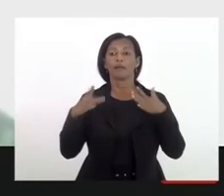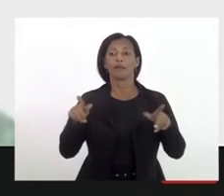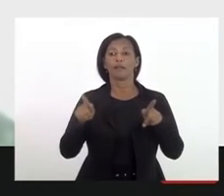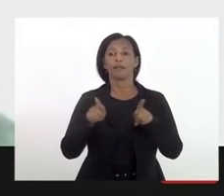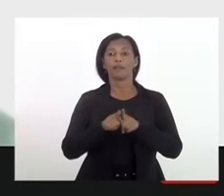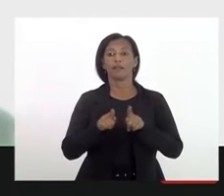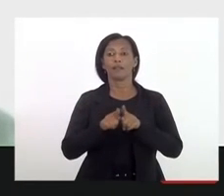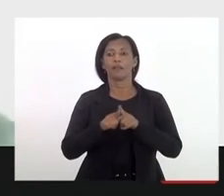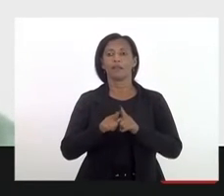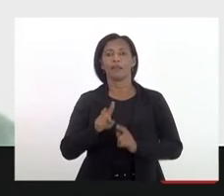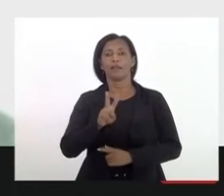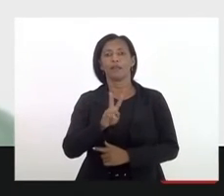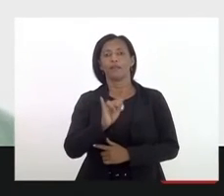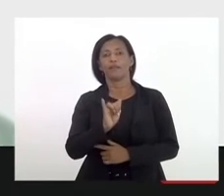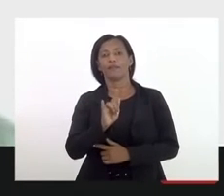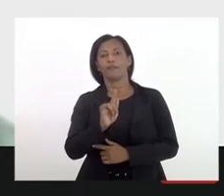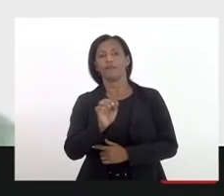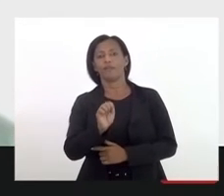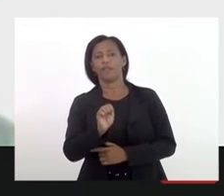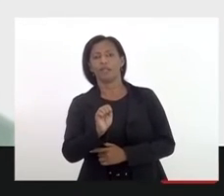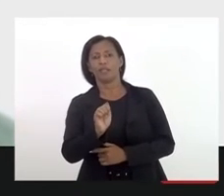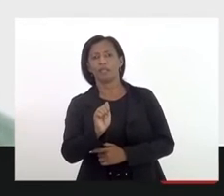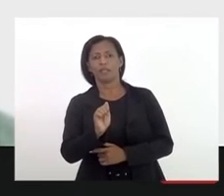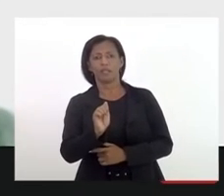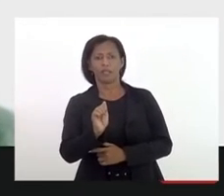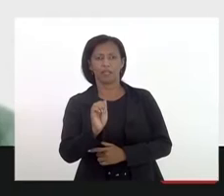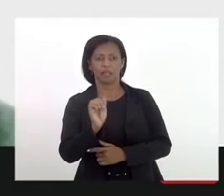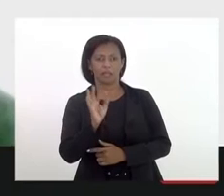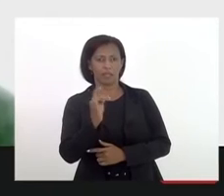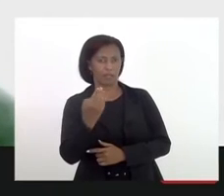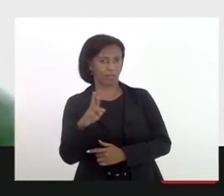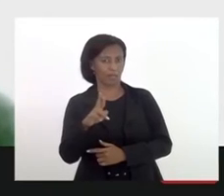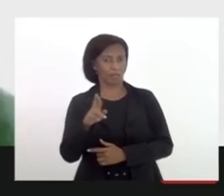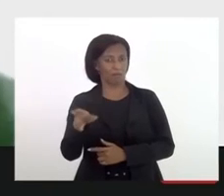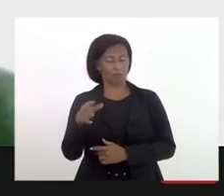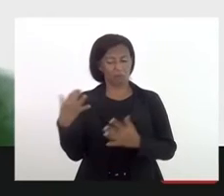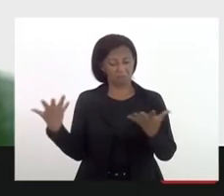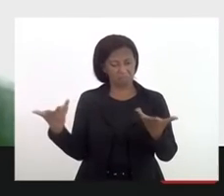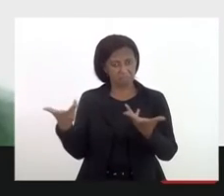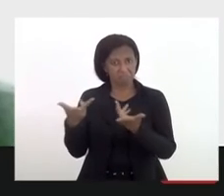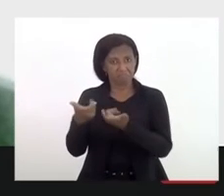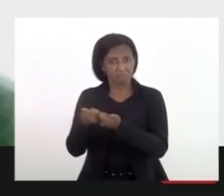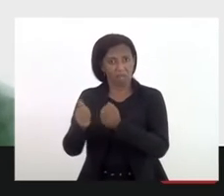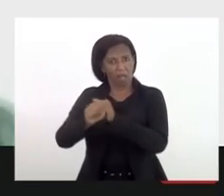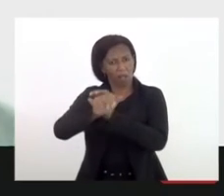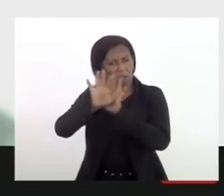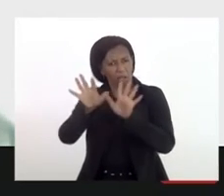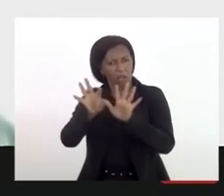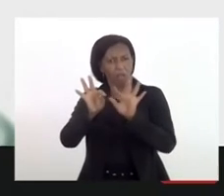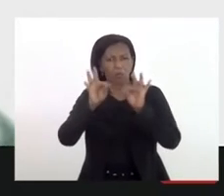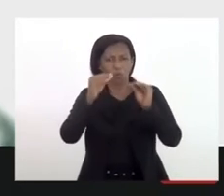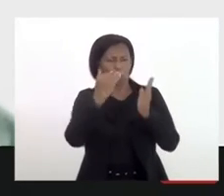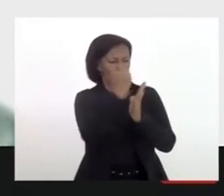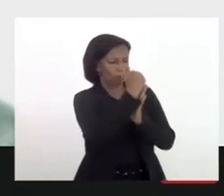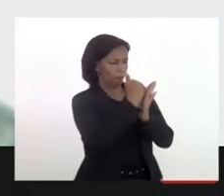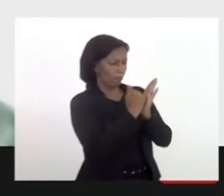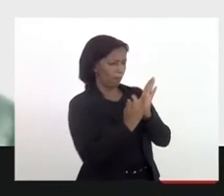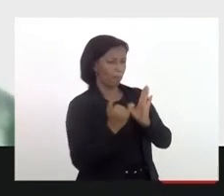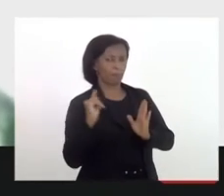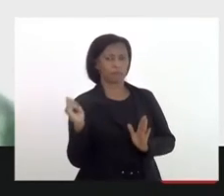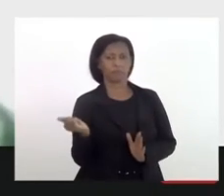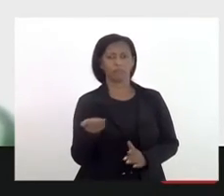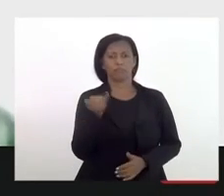ao doutor Victor pela análise que foi muito lúcida, detalhada, né, e clara de todas as vantagens desse